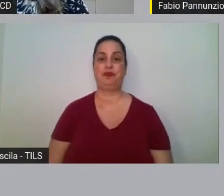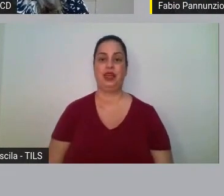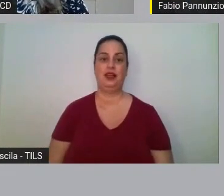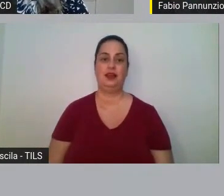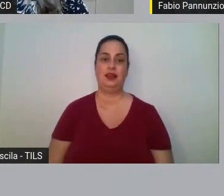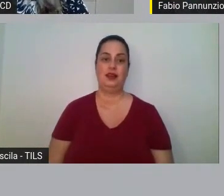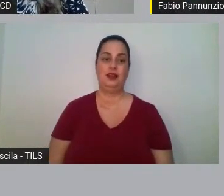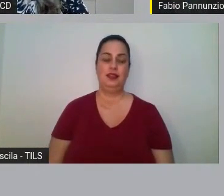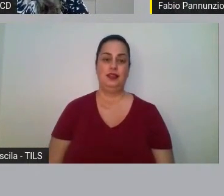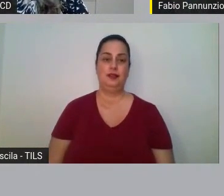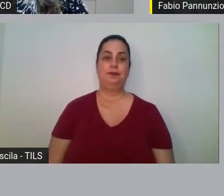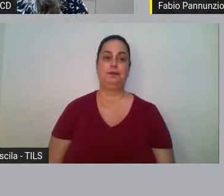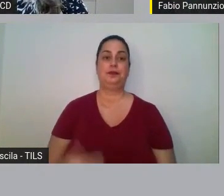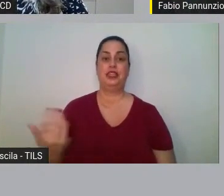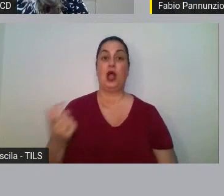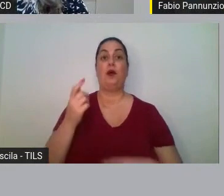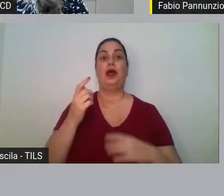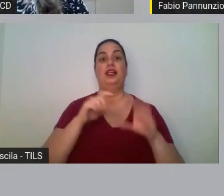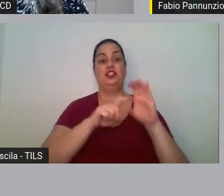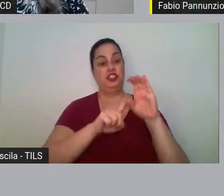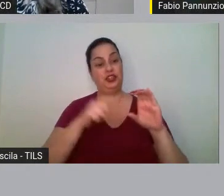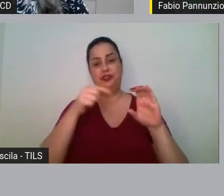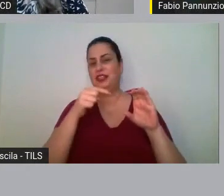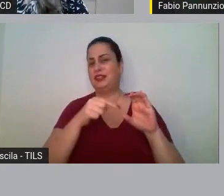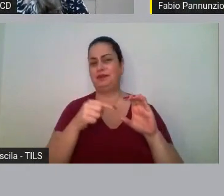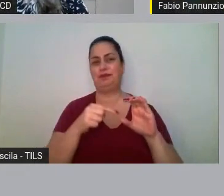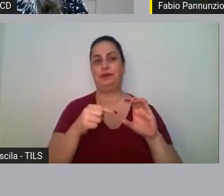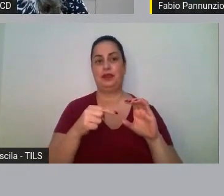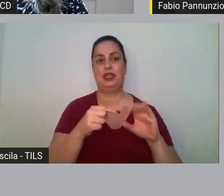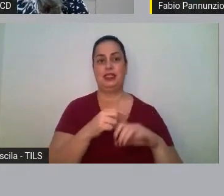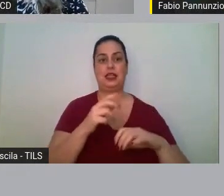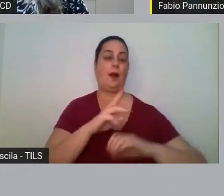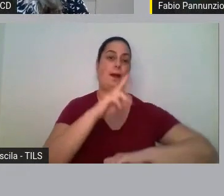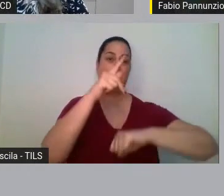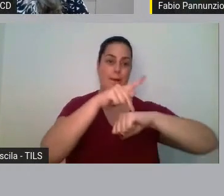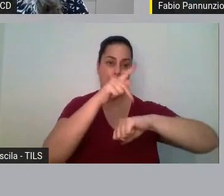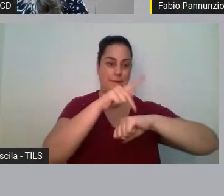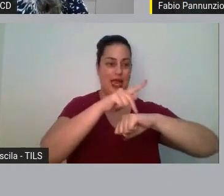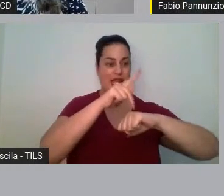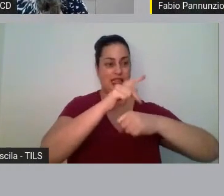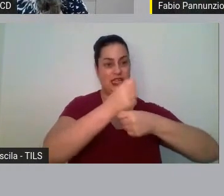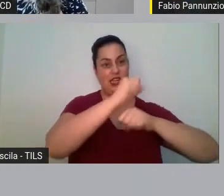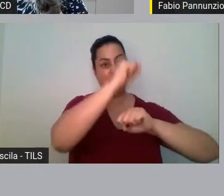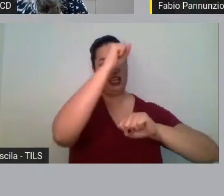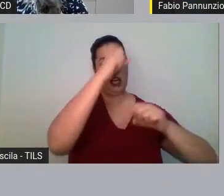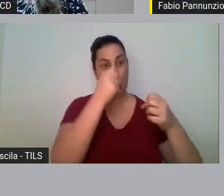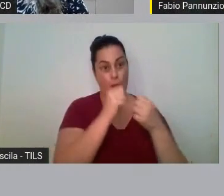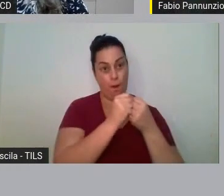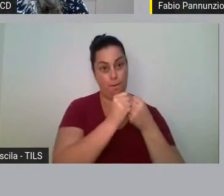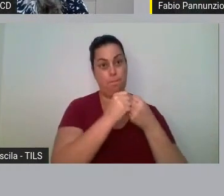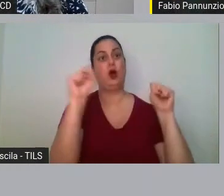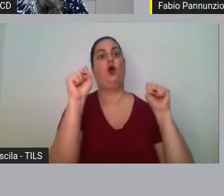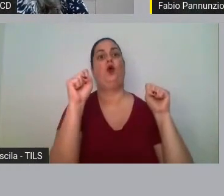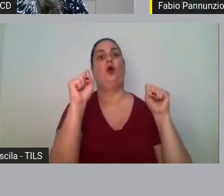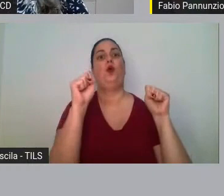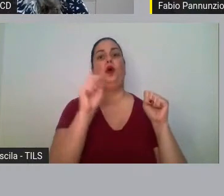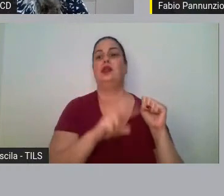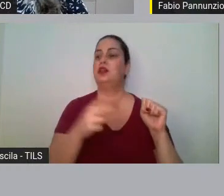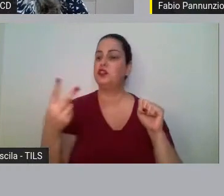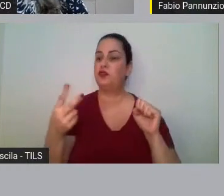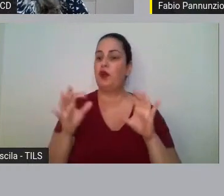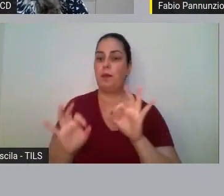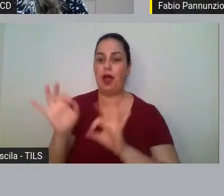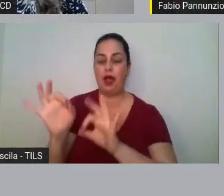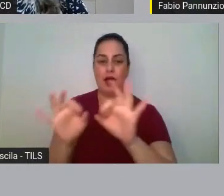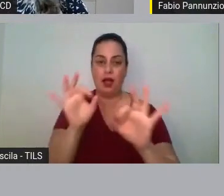de transformá-la em brita, que reconstruirá tudo que for necessário para seguirmos o caminho da